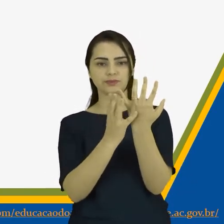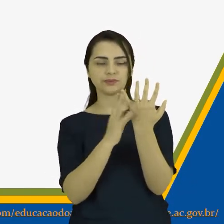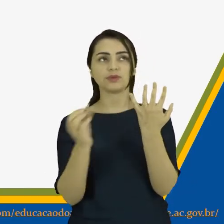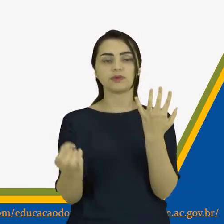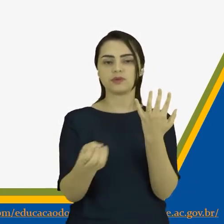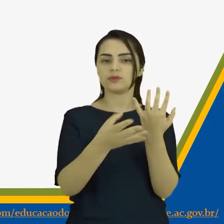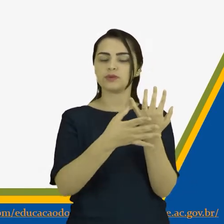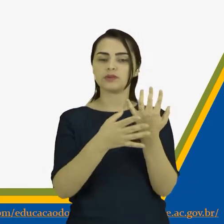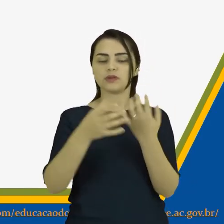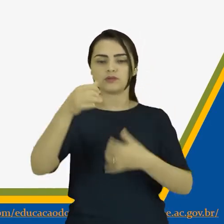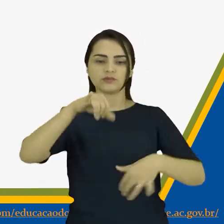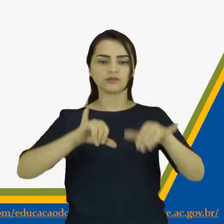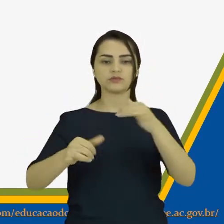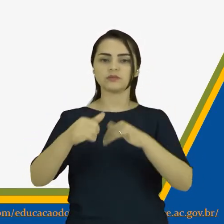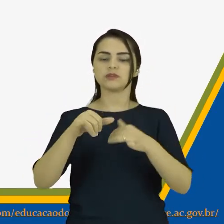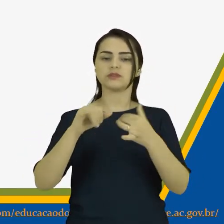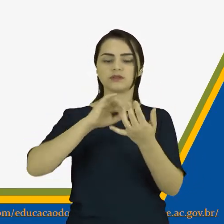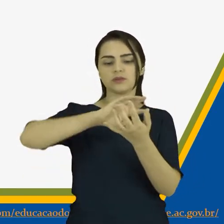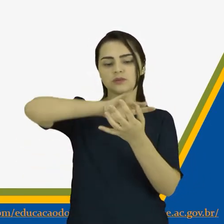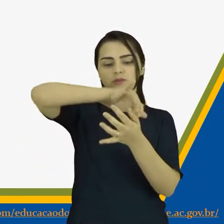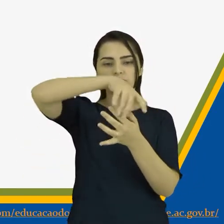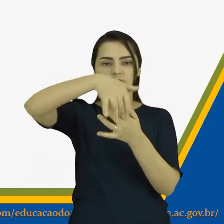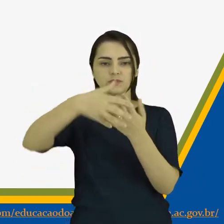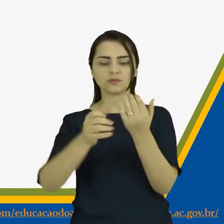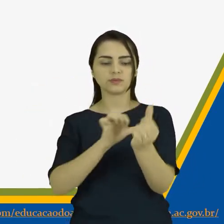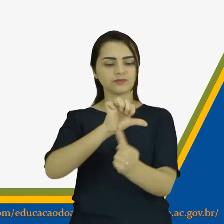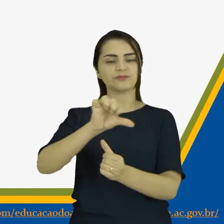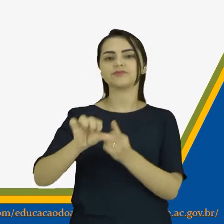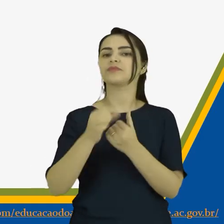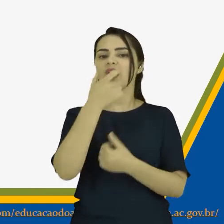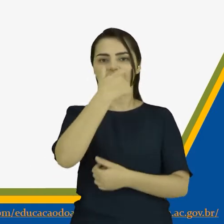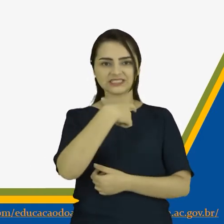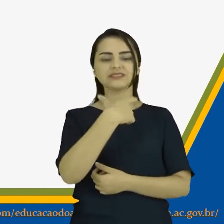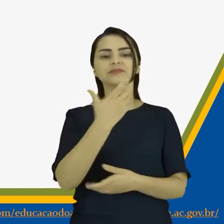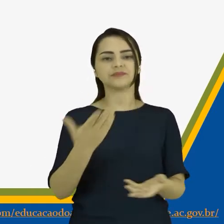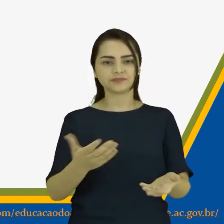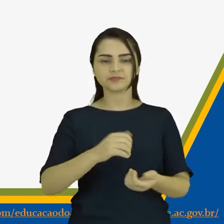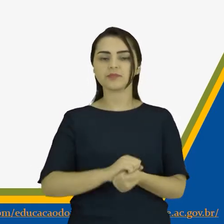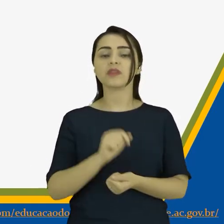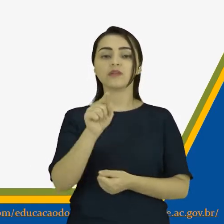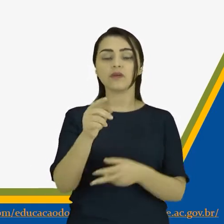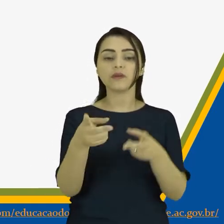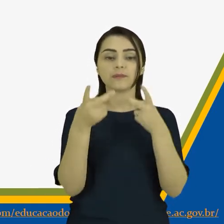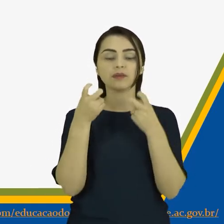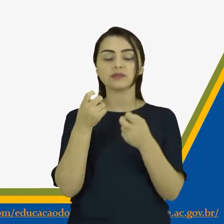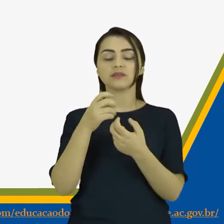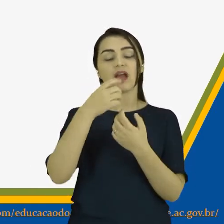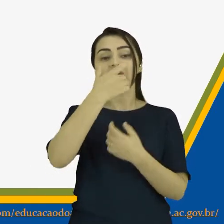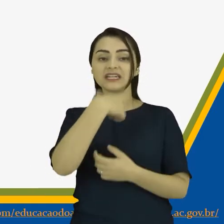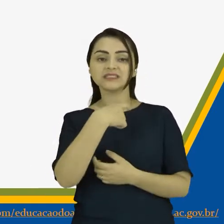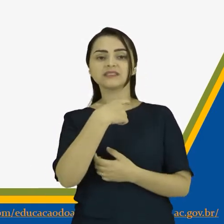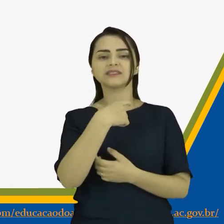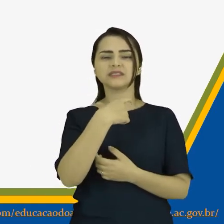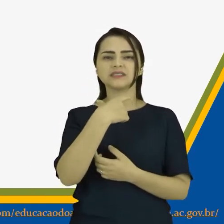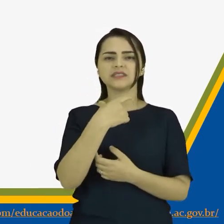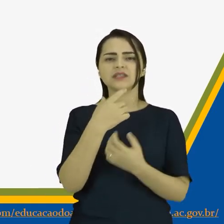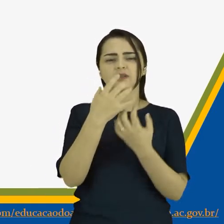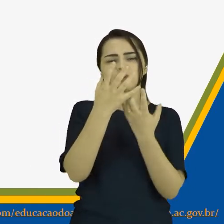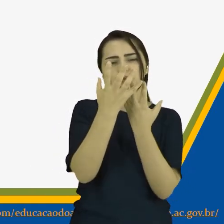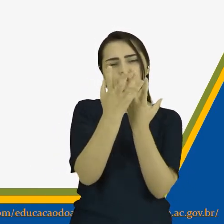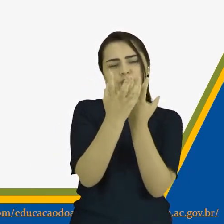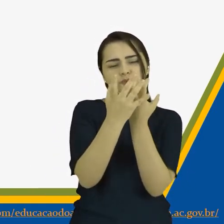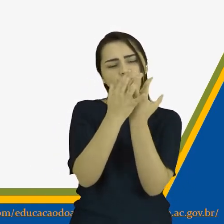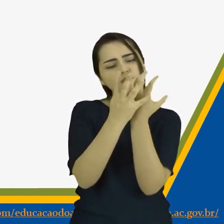uma nova substância que deixou essa maçã com esse aspecto. Se você observar, a maçã ela ficou um pouquinho mais